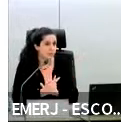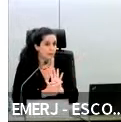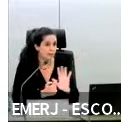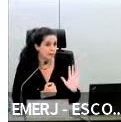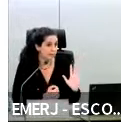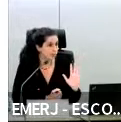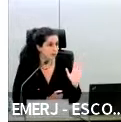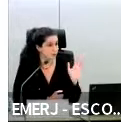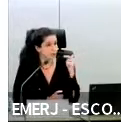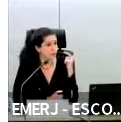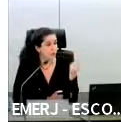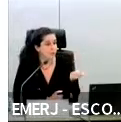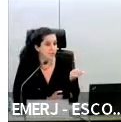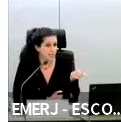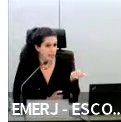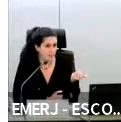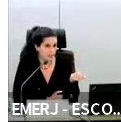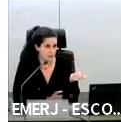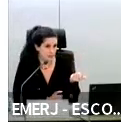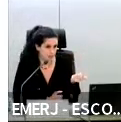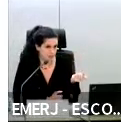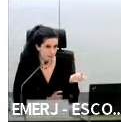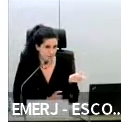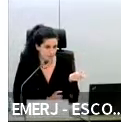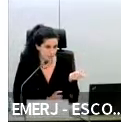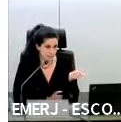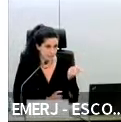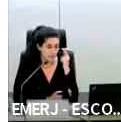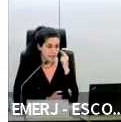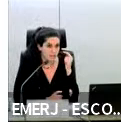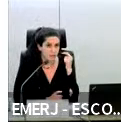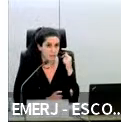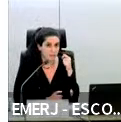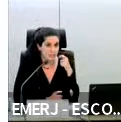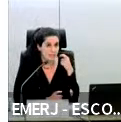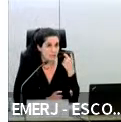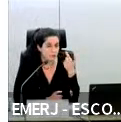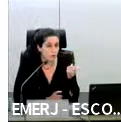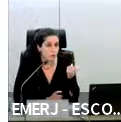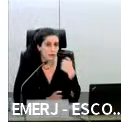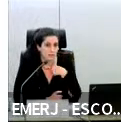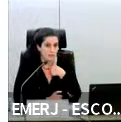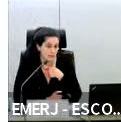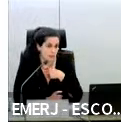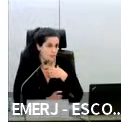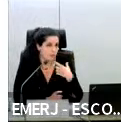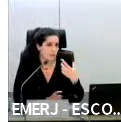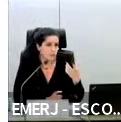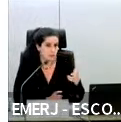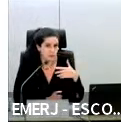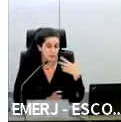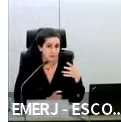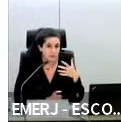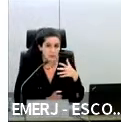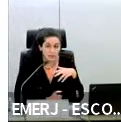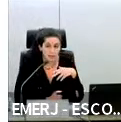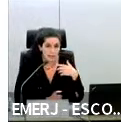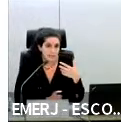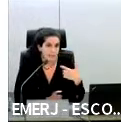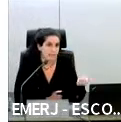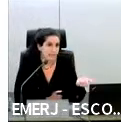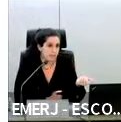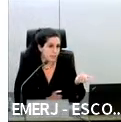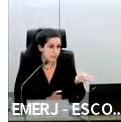um X vermelho. Então ela não chegou fisicamente numa farmácia. E eu fiquei pensando como é que, né, das nossas perspectivas,